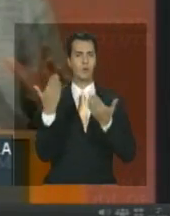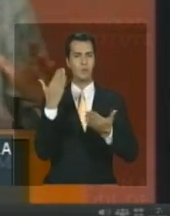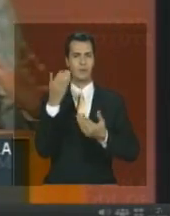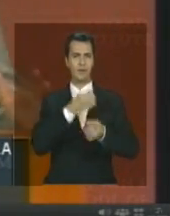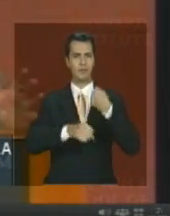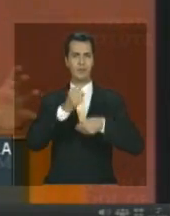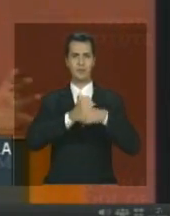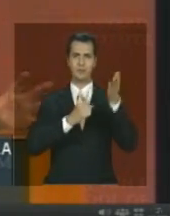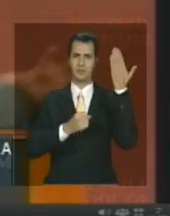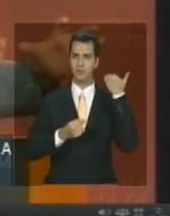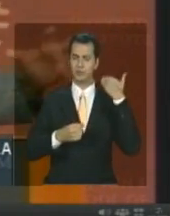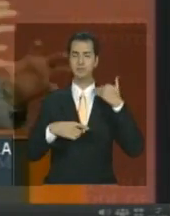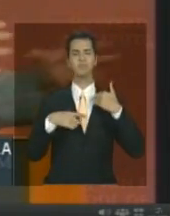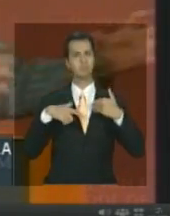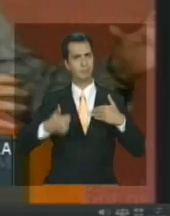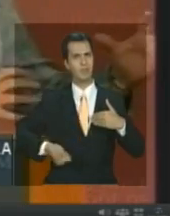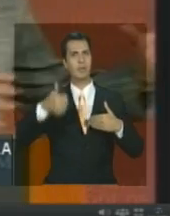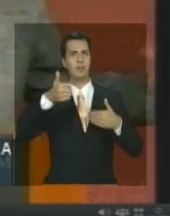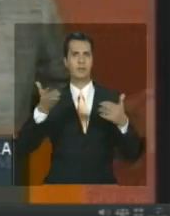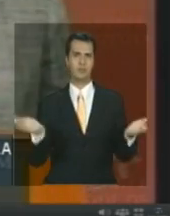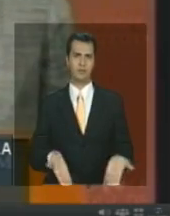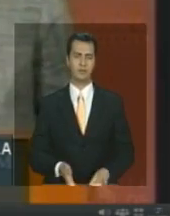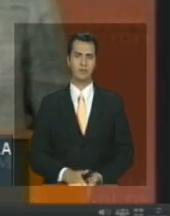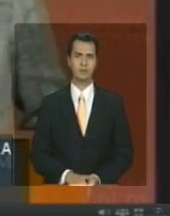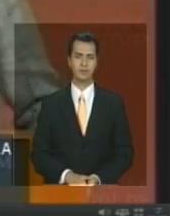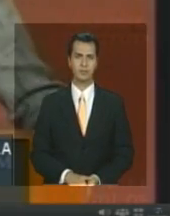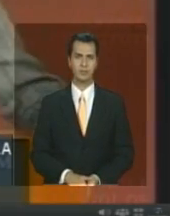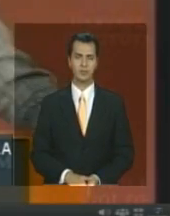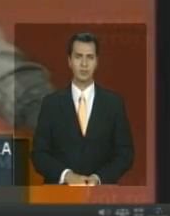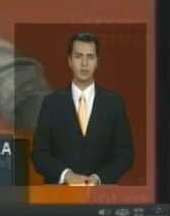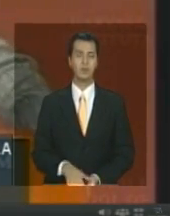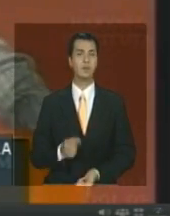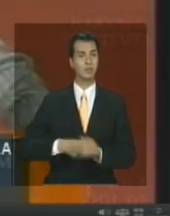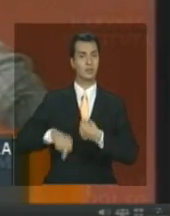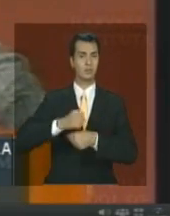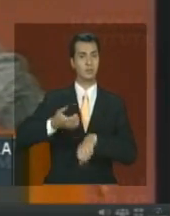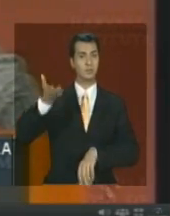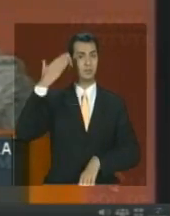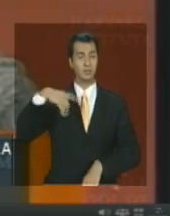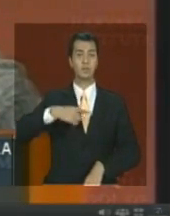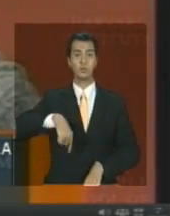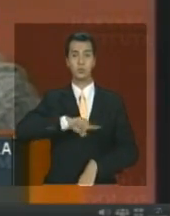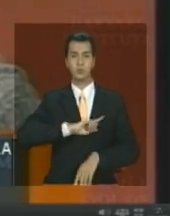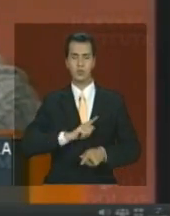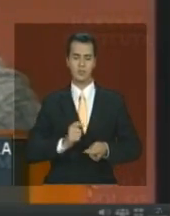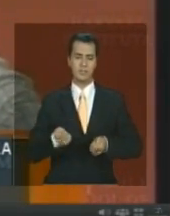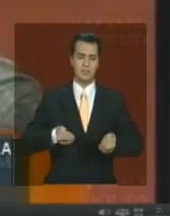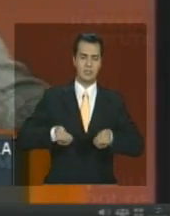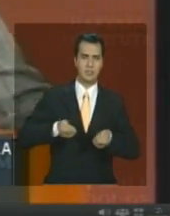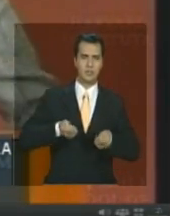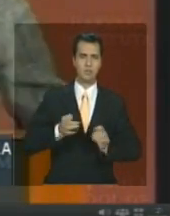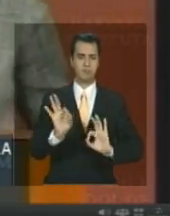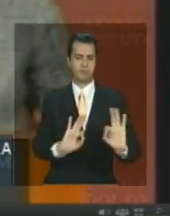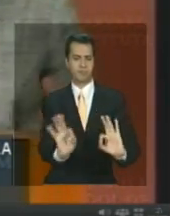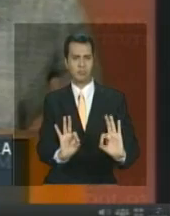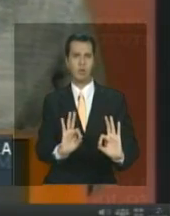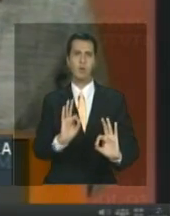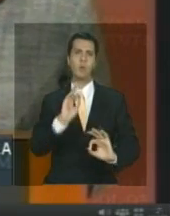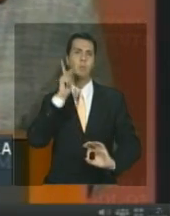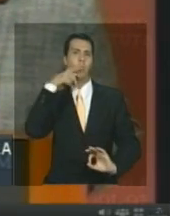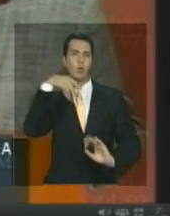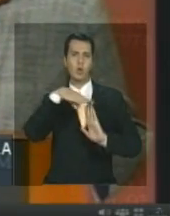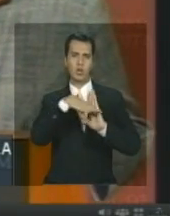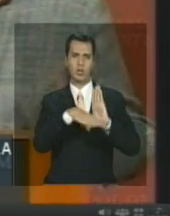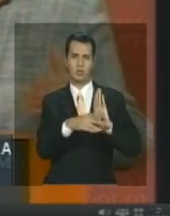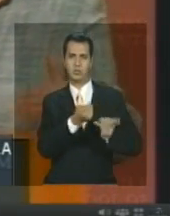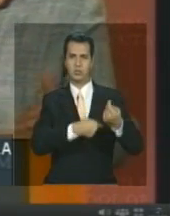Nós tivemos, no ano passado, de fazer uns rearranjos na nossa política macroeconômica e estamos,